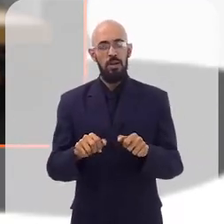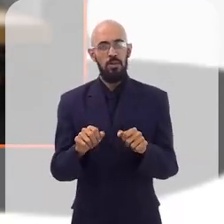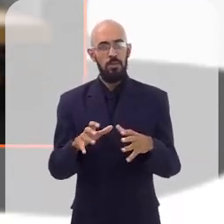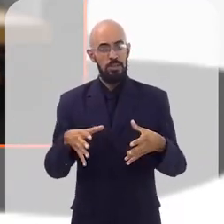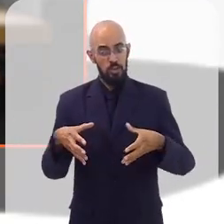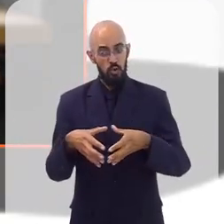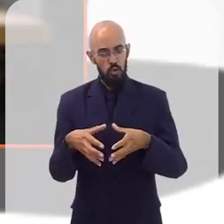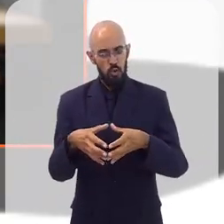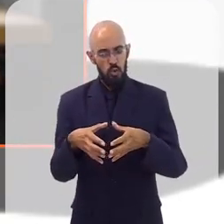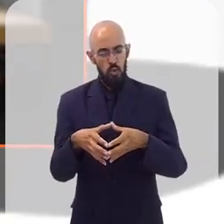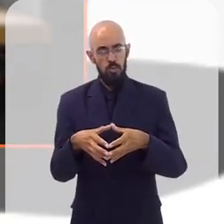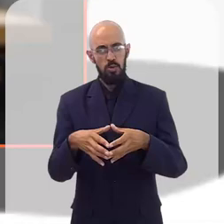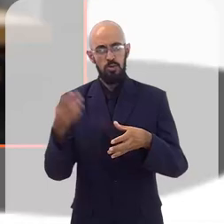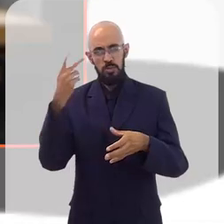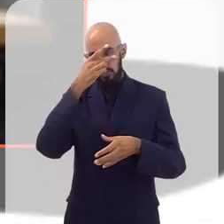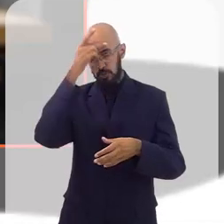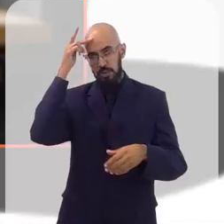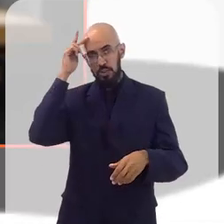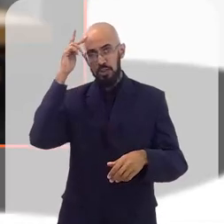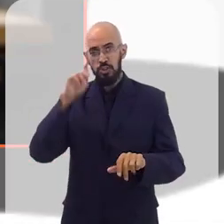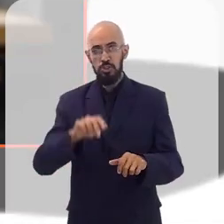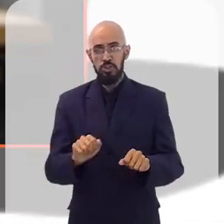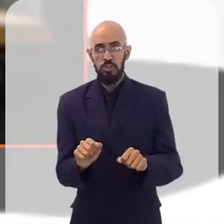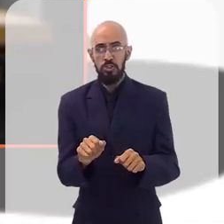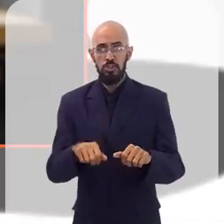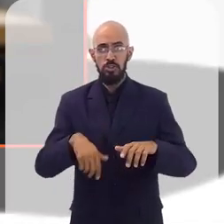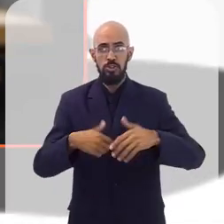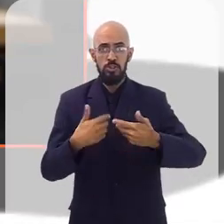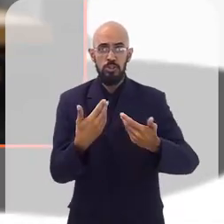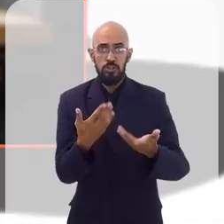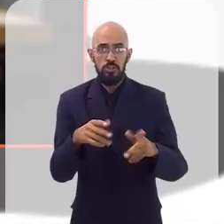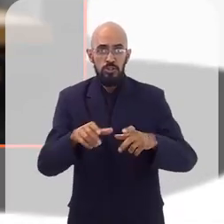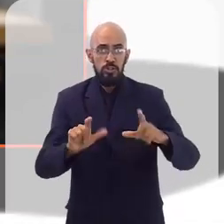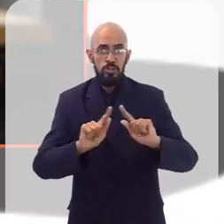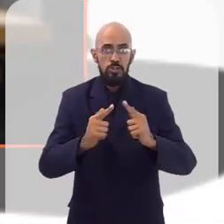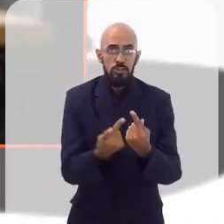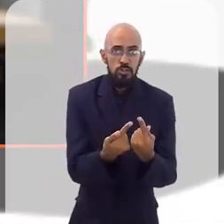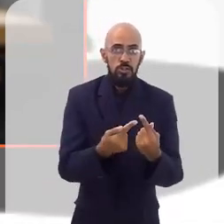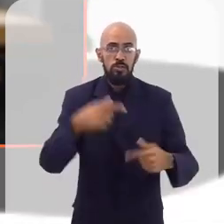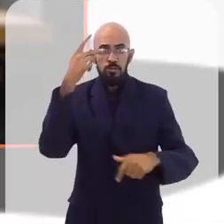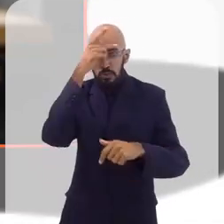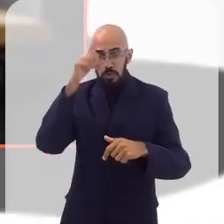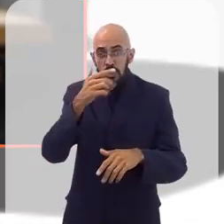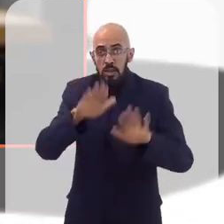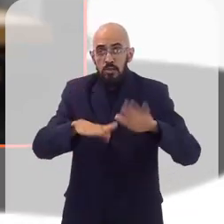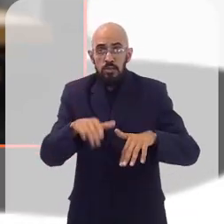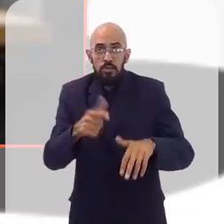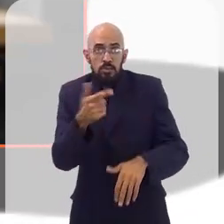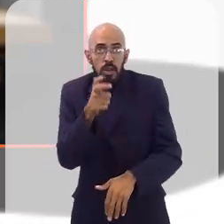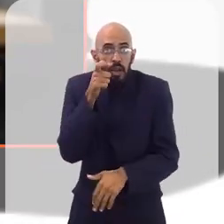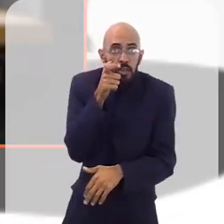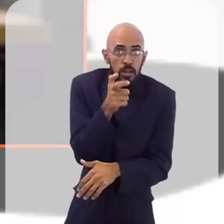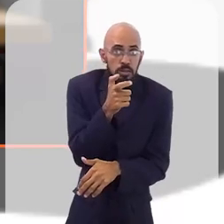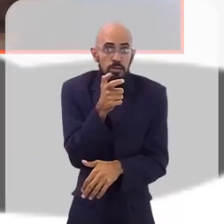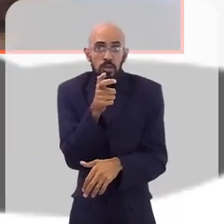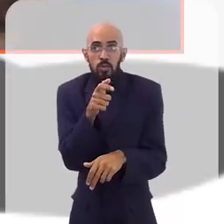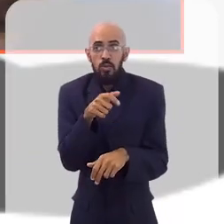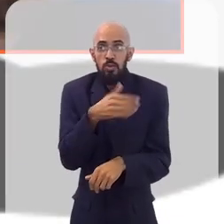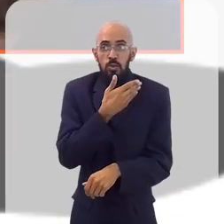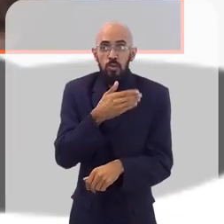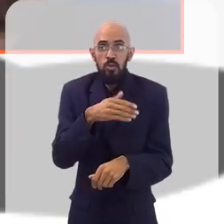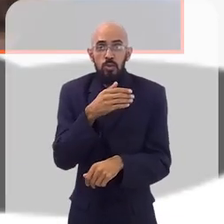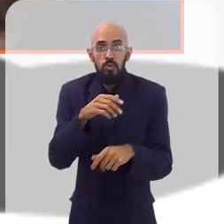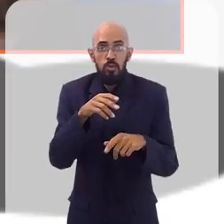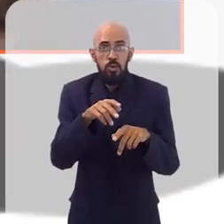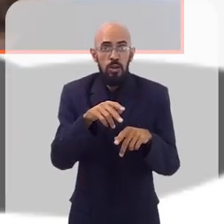já venham com alegria saudá-lo que afinal de contas o senhor tá trabalhando para esse nicho de pessoas né